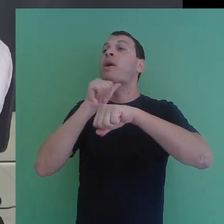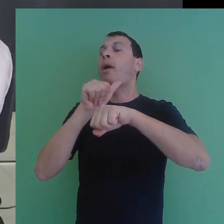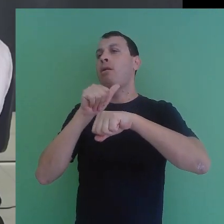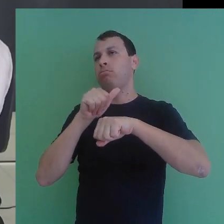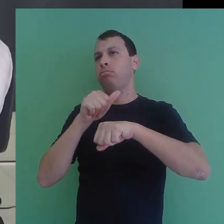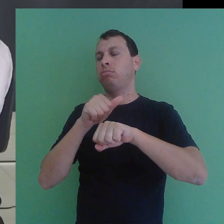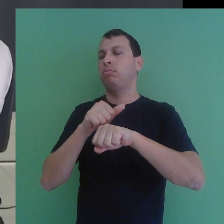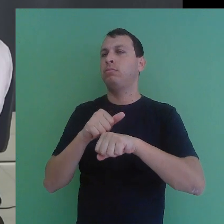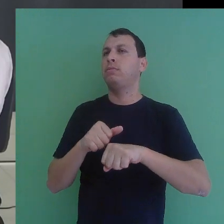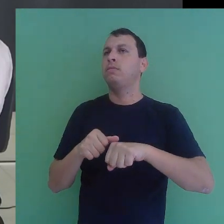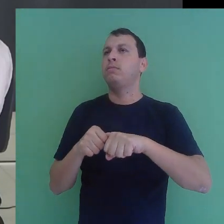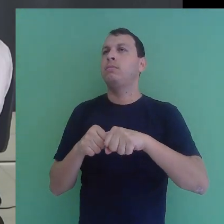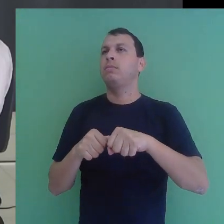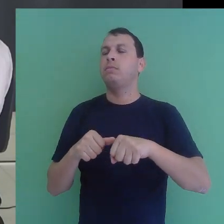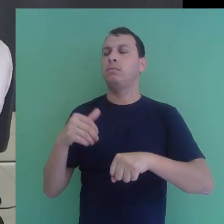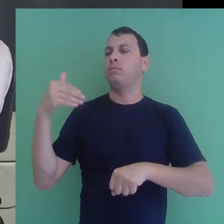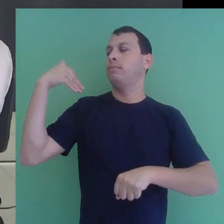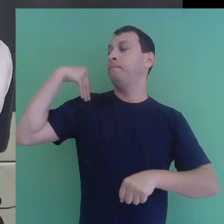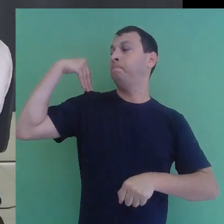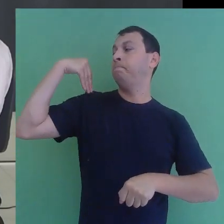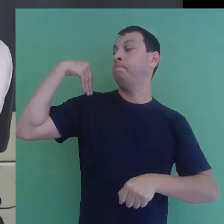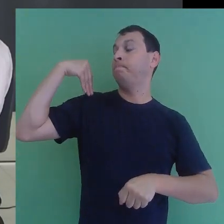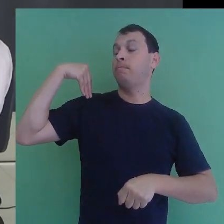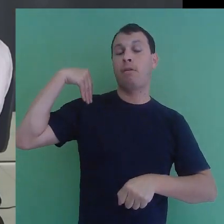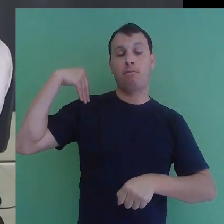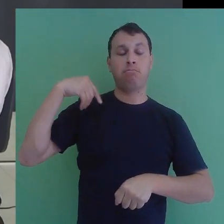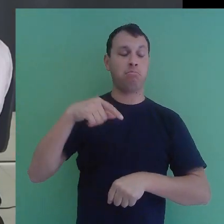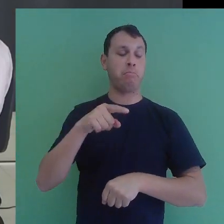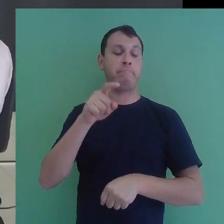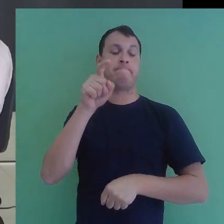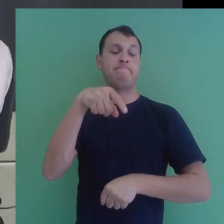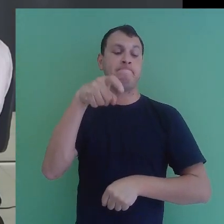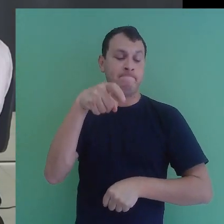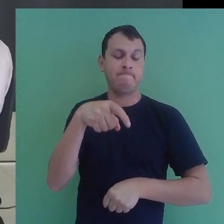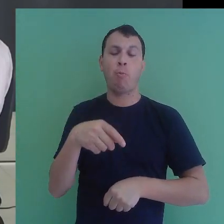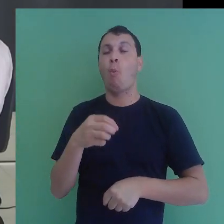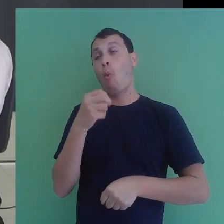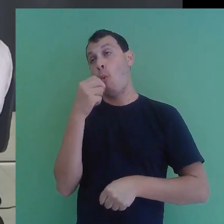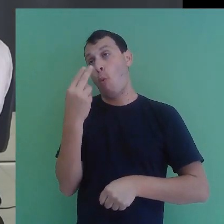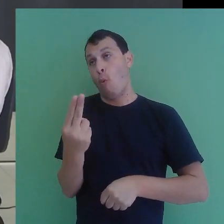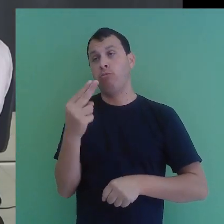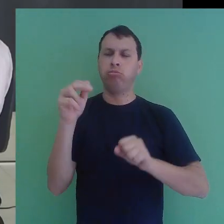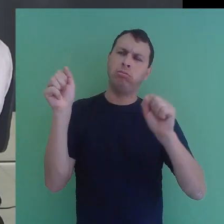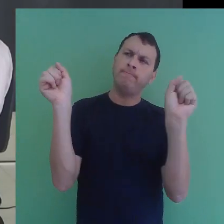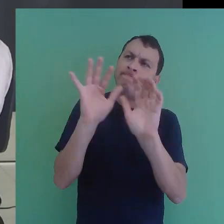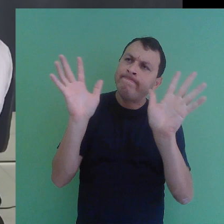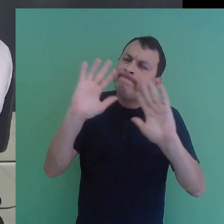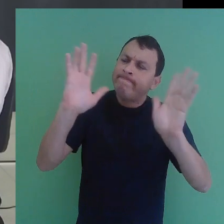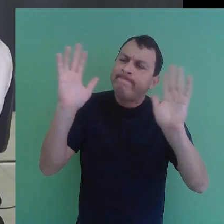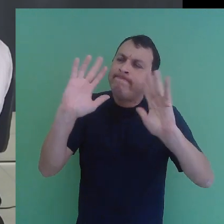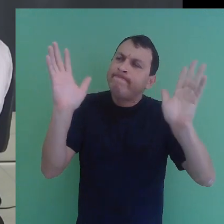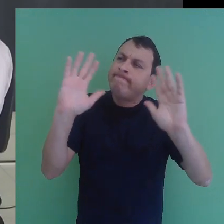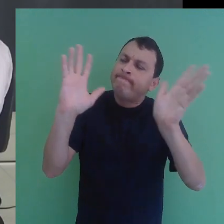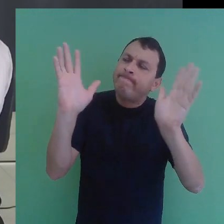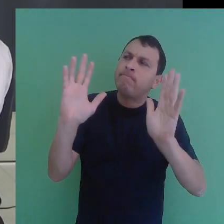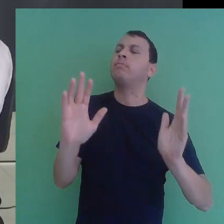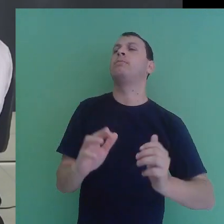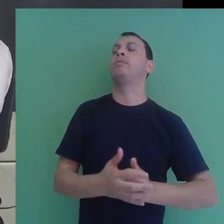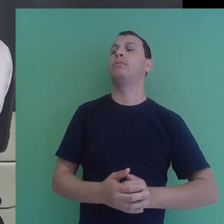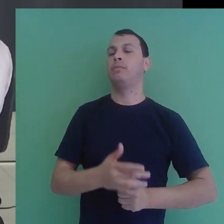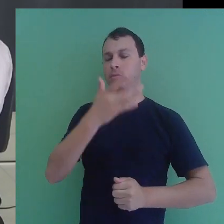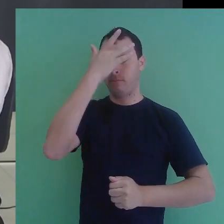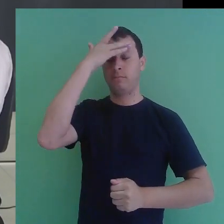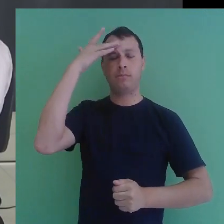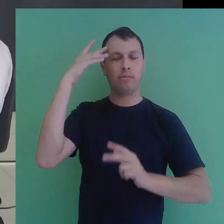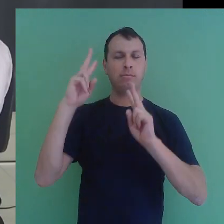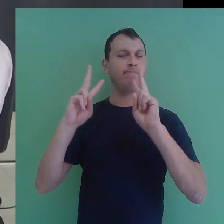é você encostar de leve na pessoa, com o ombro, ou mesmo fazer um aceno com as mãos assim